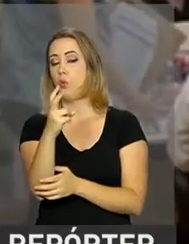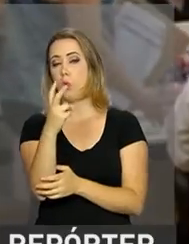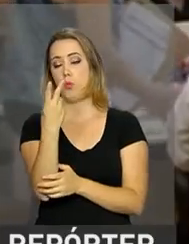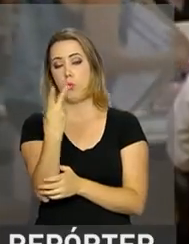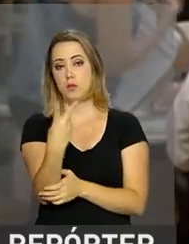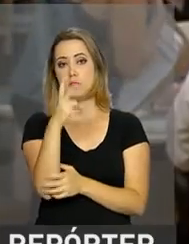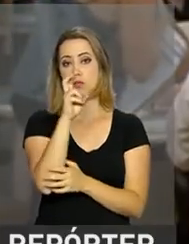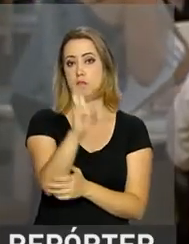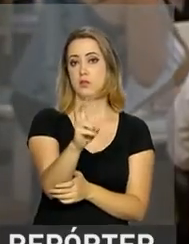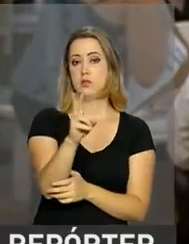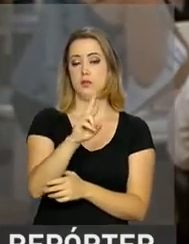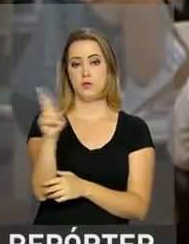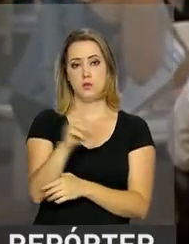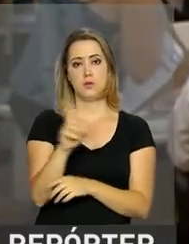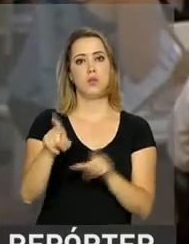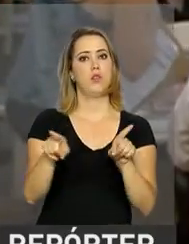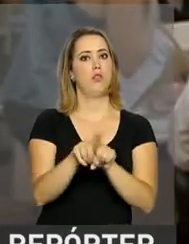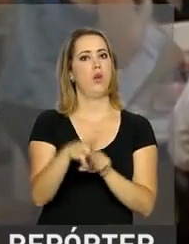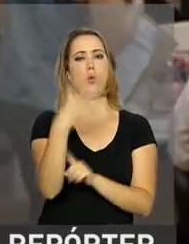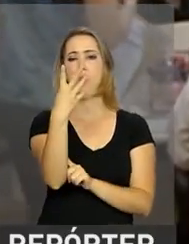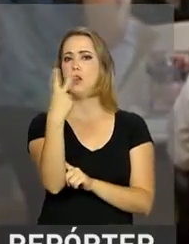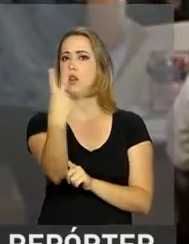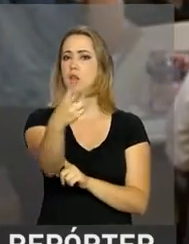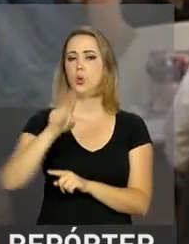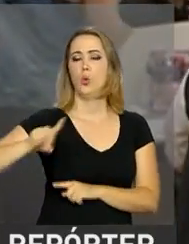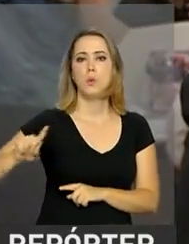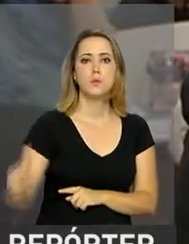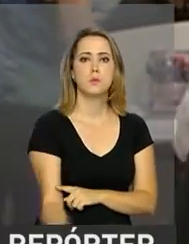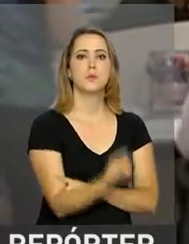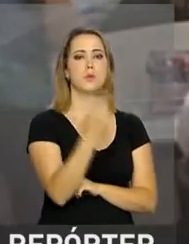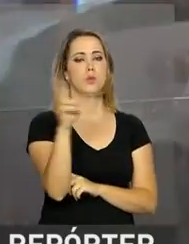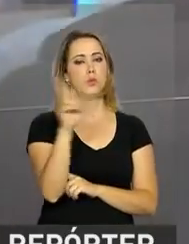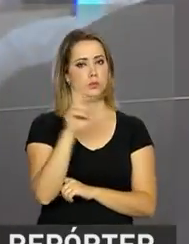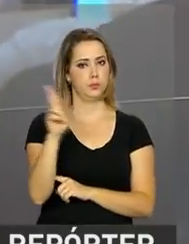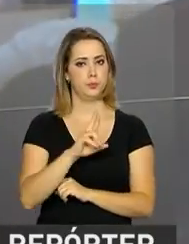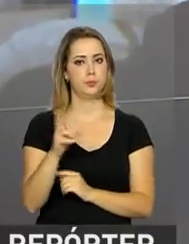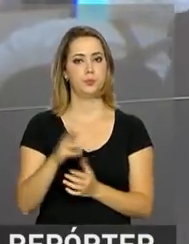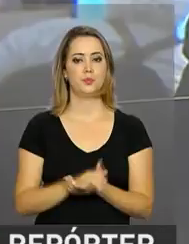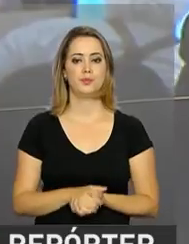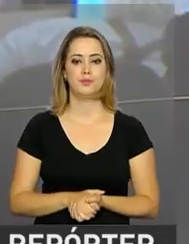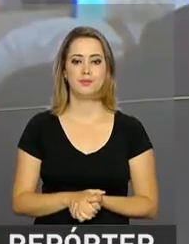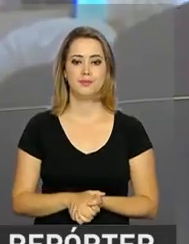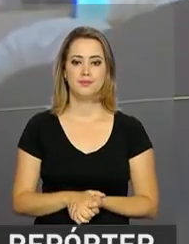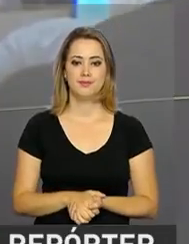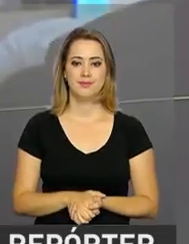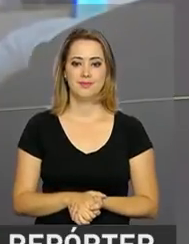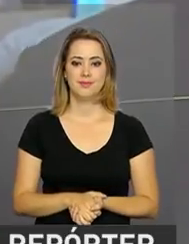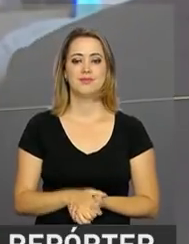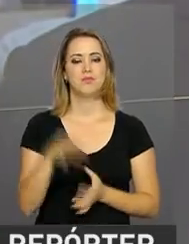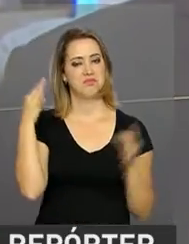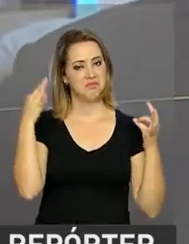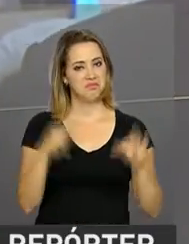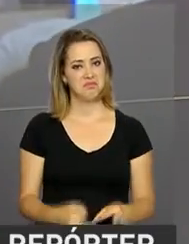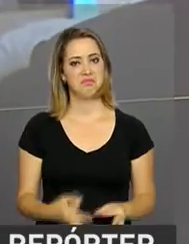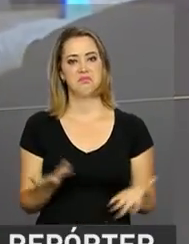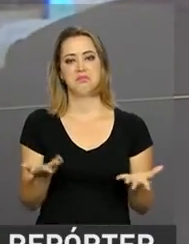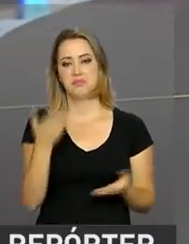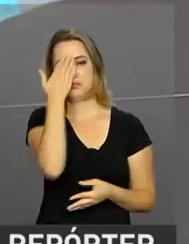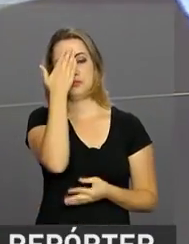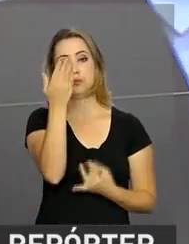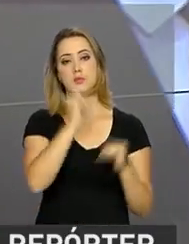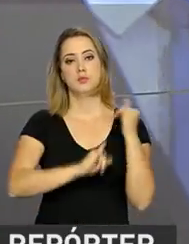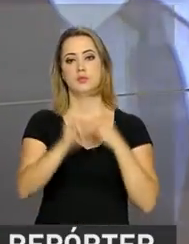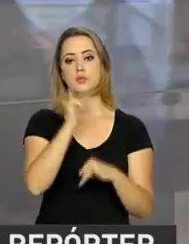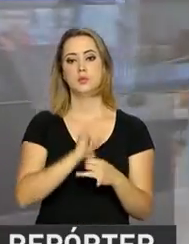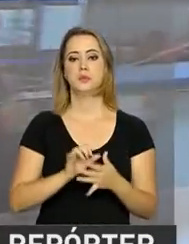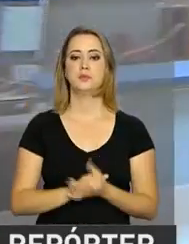até quarenta e dois mil seiscentos e quarenta e um reais roberto é com você faz celso josé - muito obrigado pelas